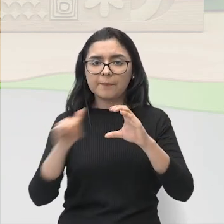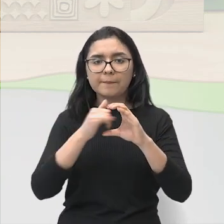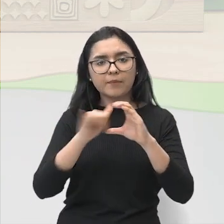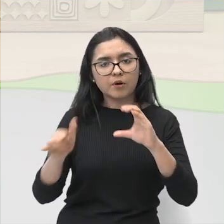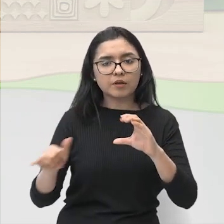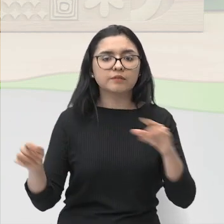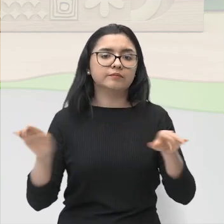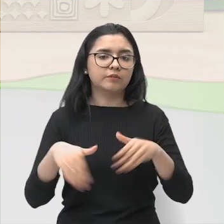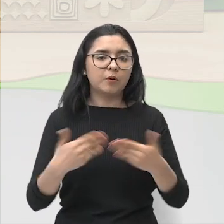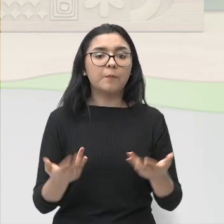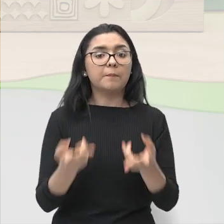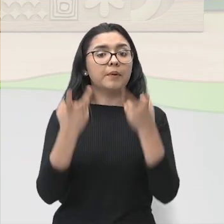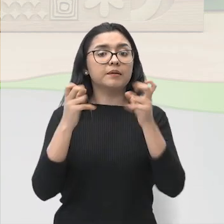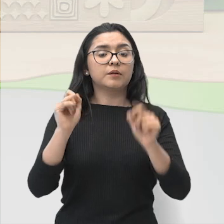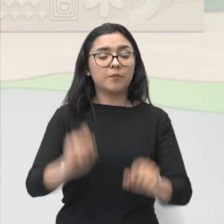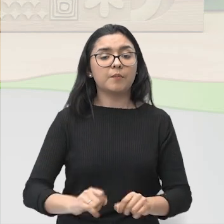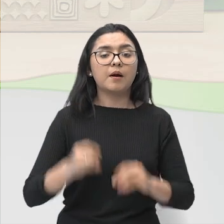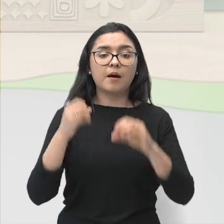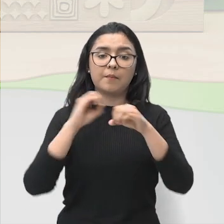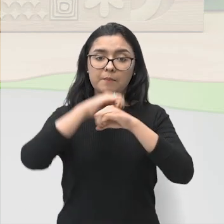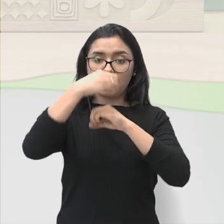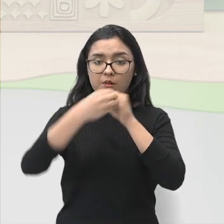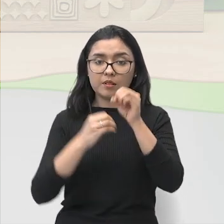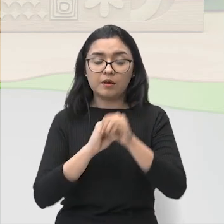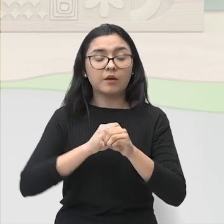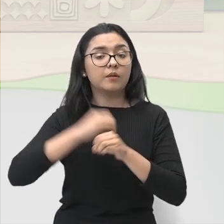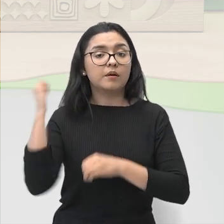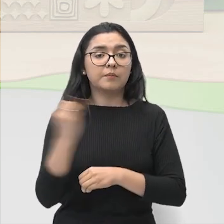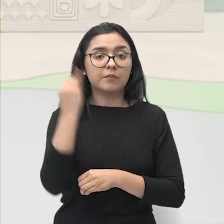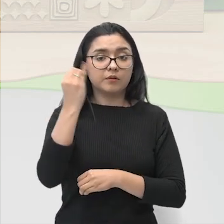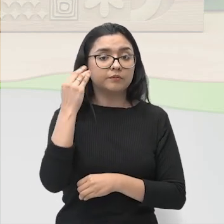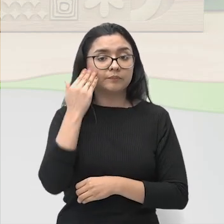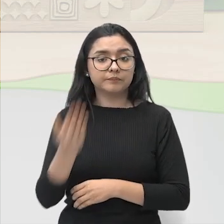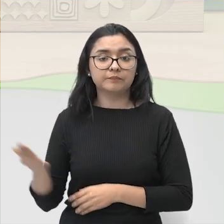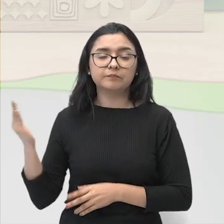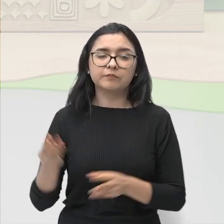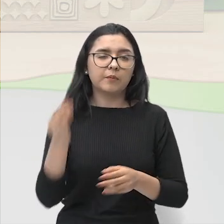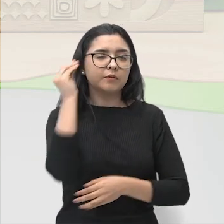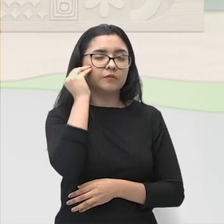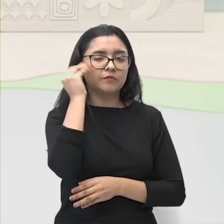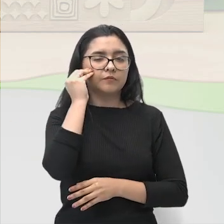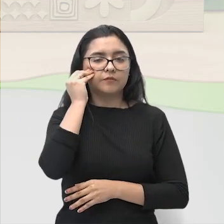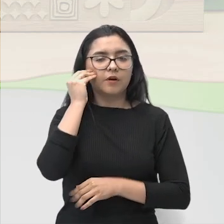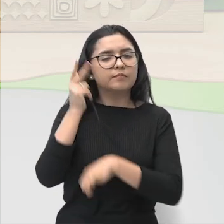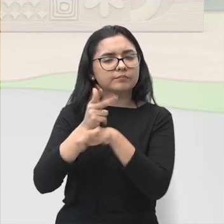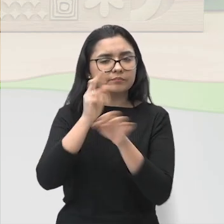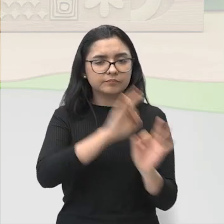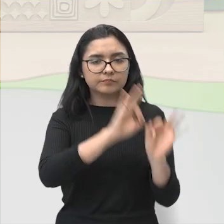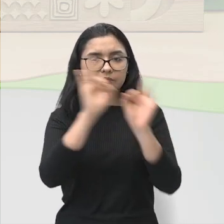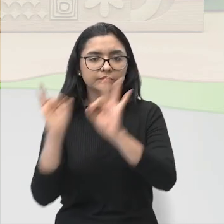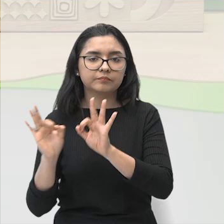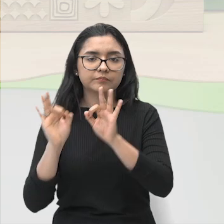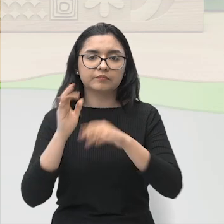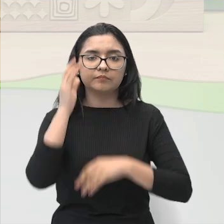uma molécula muito importante. Vamos ver uma animação dessa molécula.